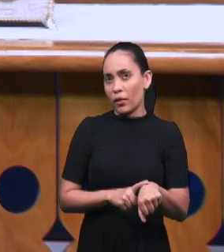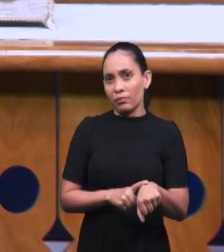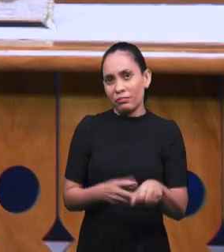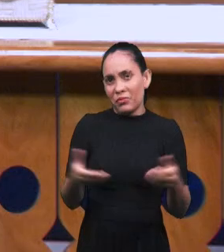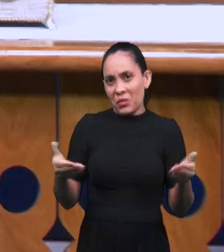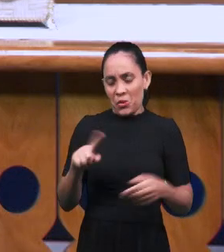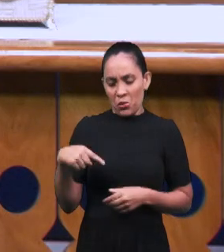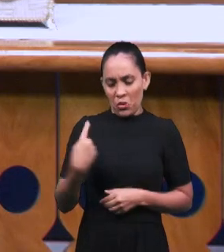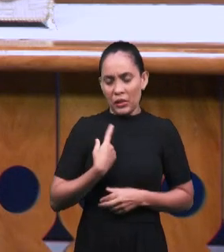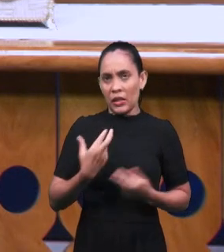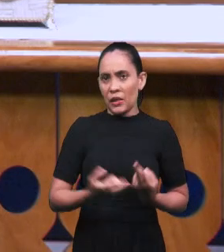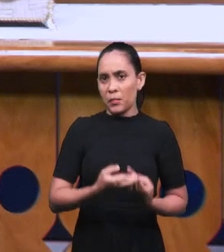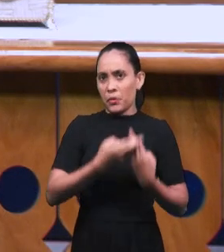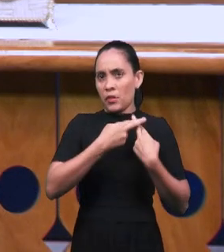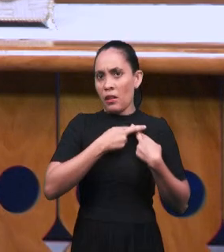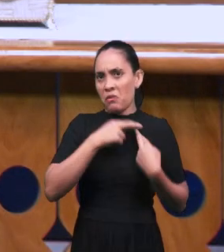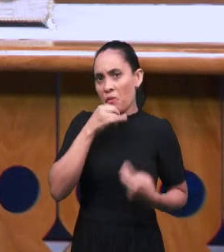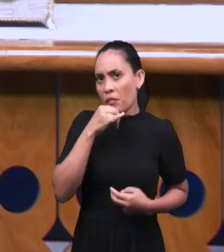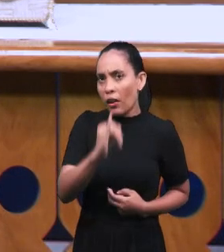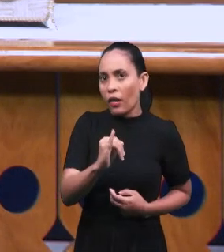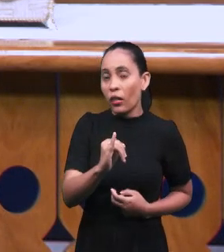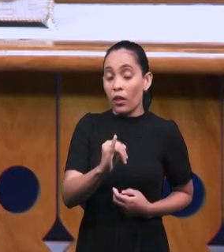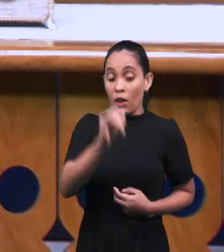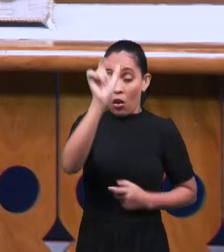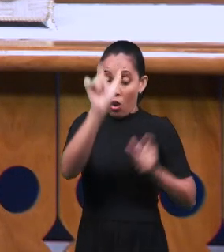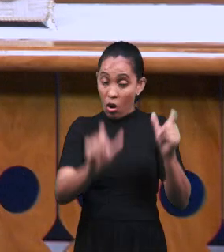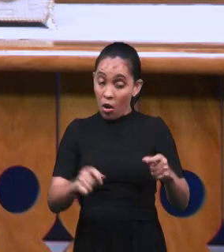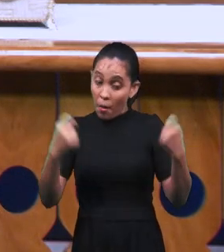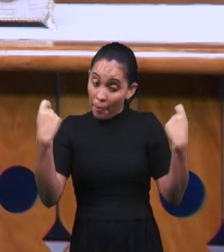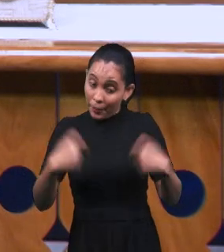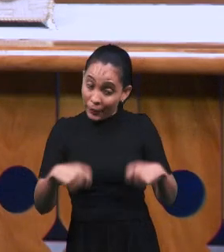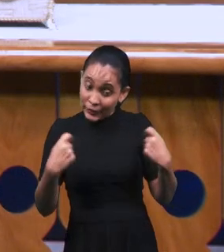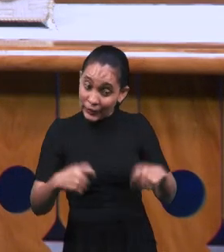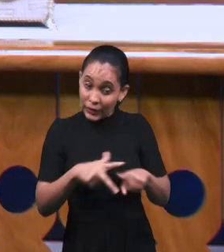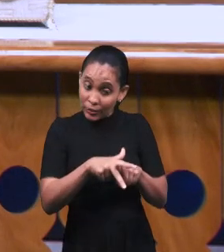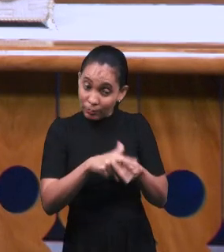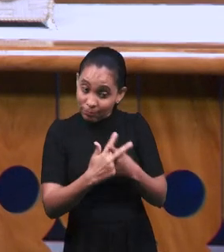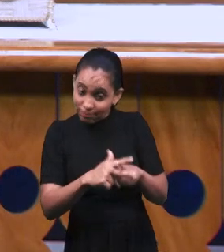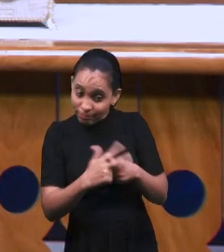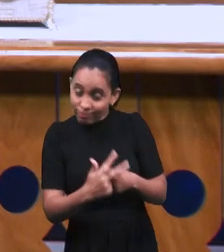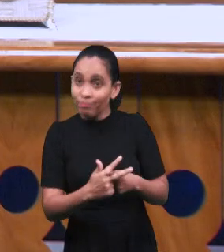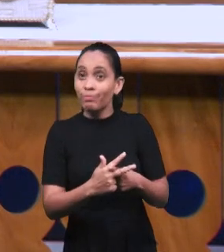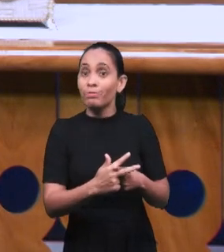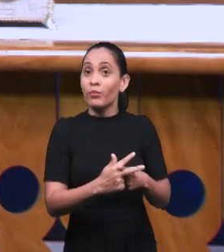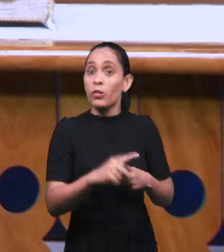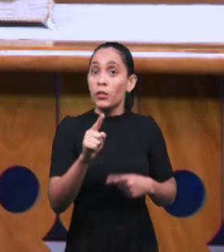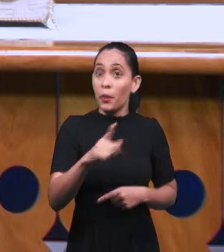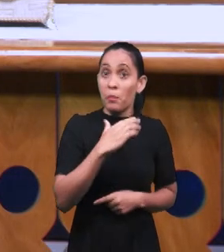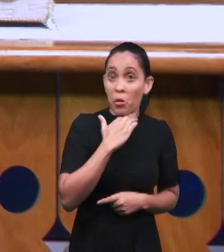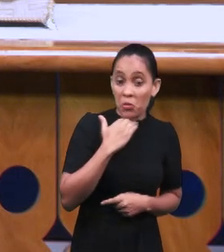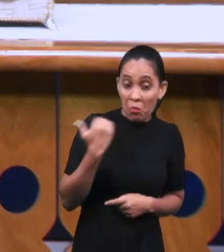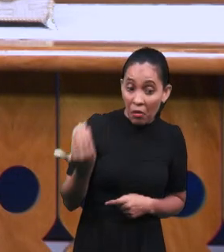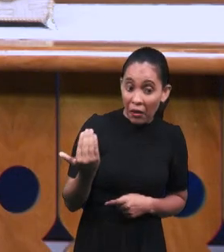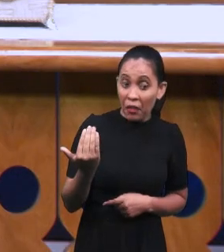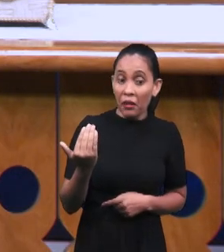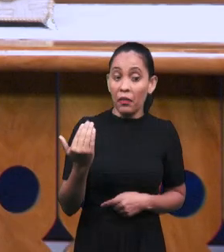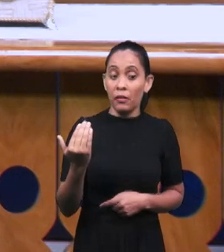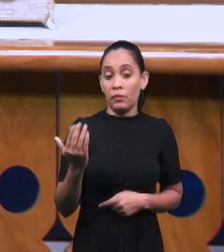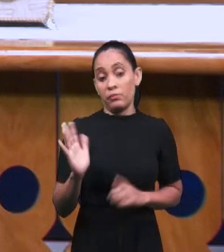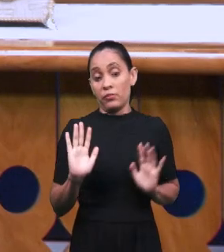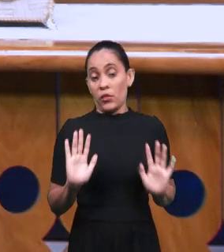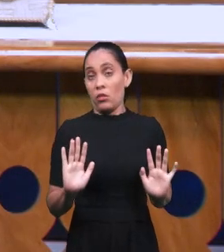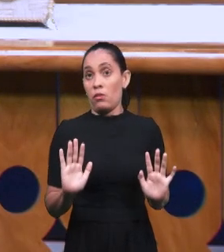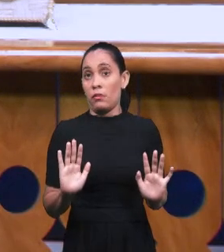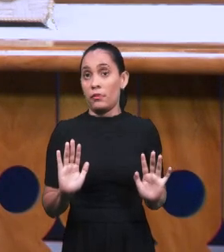nossa de estar falando, você tem que ser assim, você precisa ser assim, você pode morrer disso, pode morrer... Não é isso aí, todo mundo vai morrer.